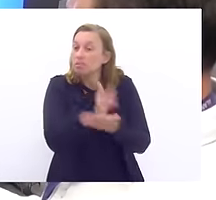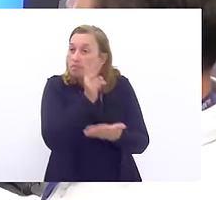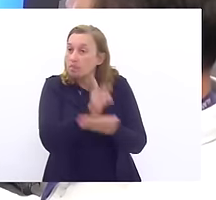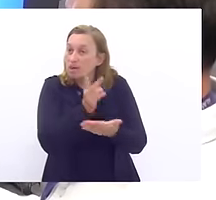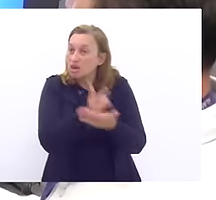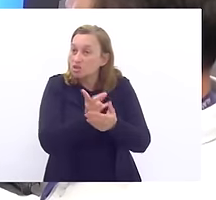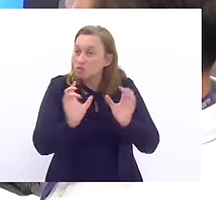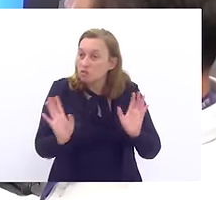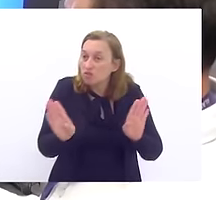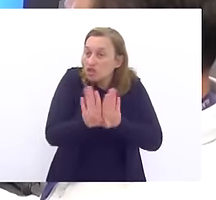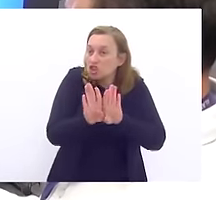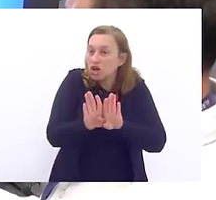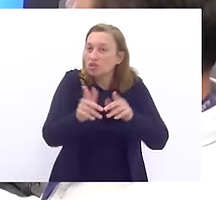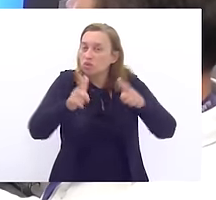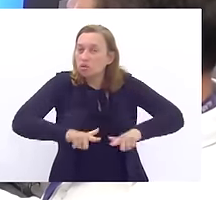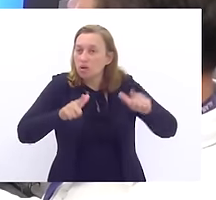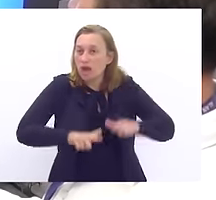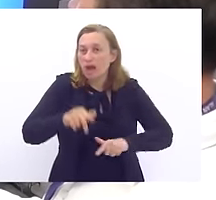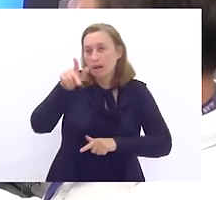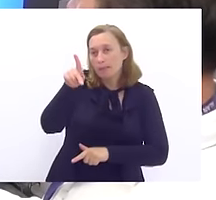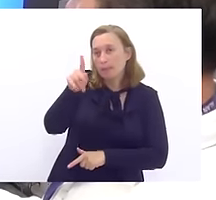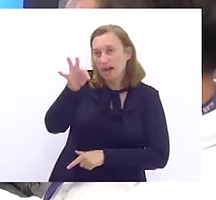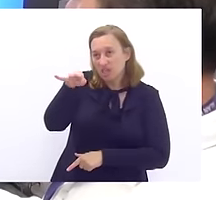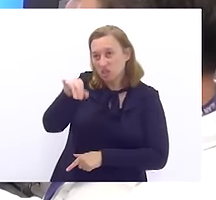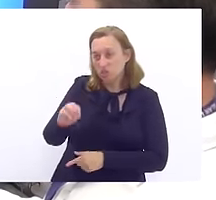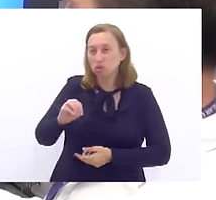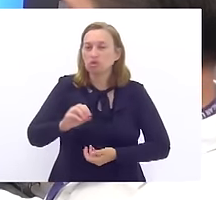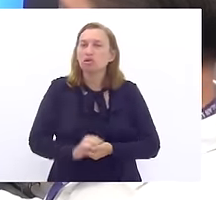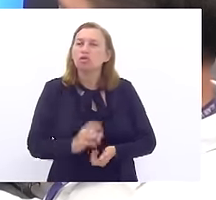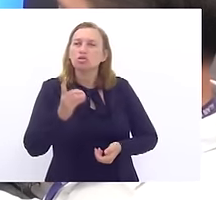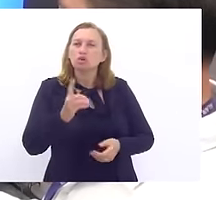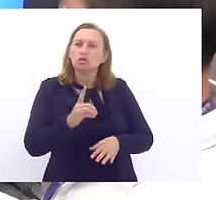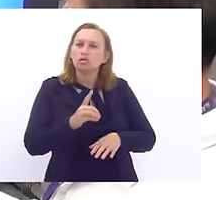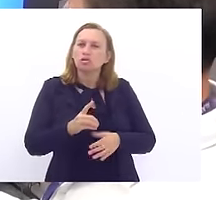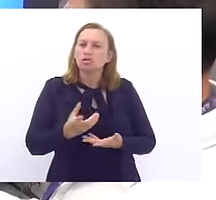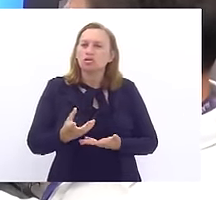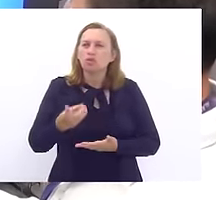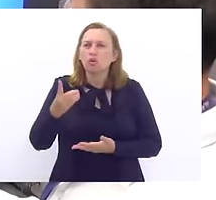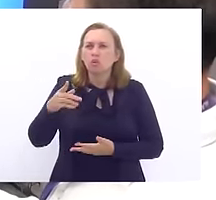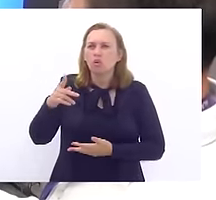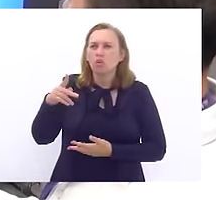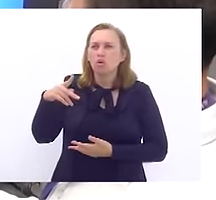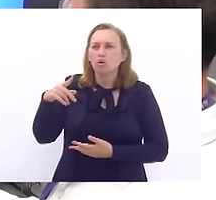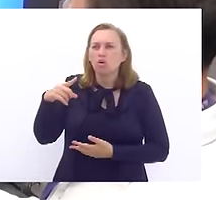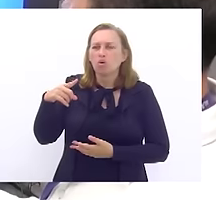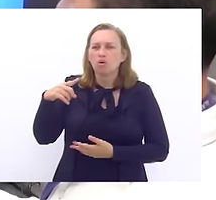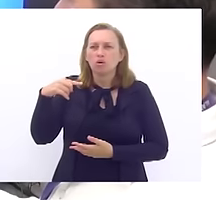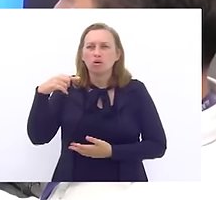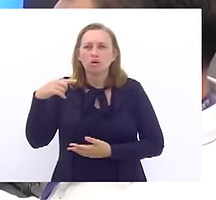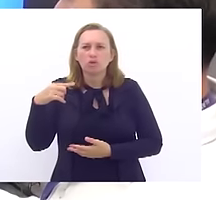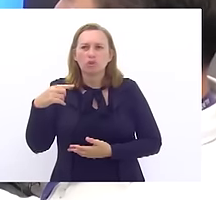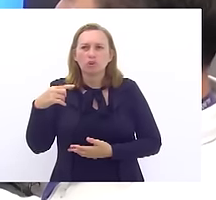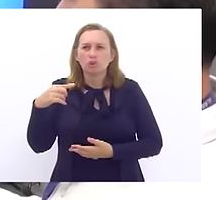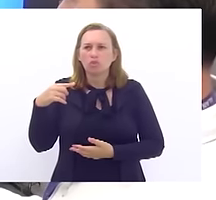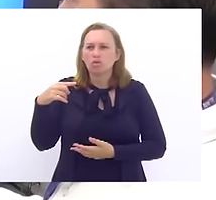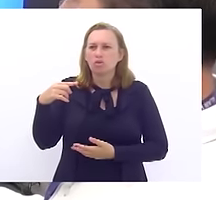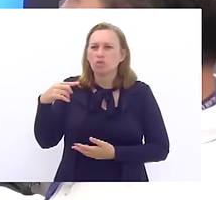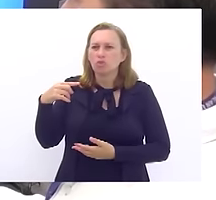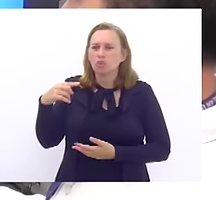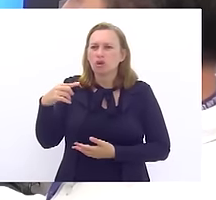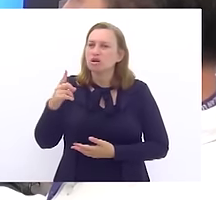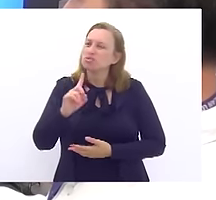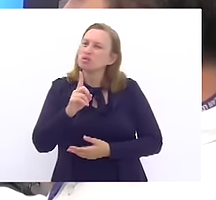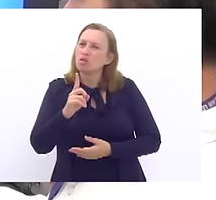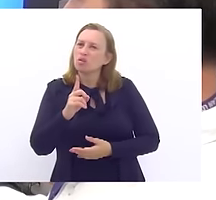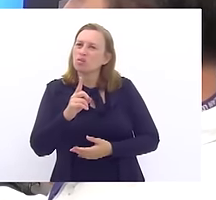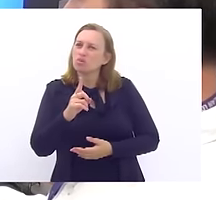tendo lacrado o pátio o deputado Rodrigo e deixar para o doutor o seguinte não o senhor fez sempre uma caneta Doutor só não